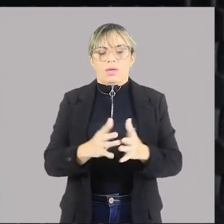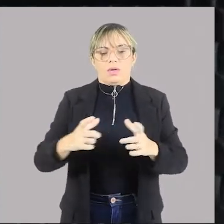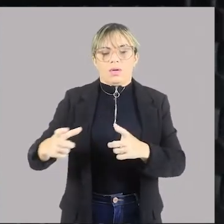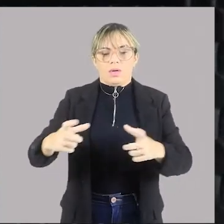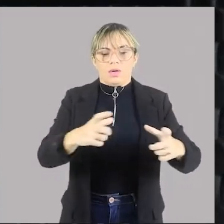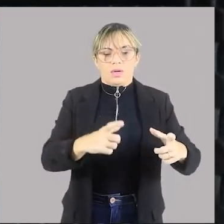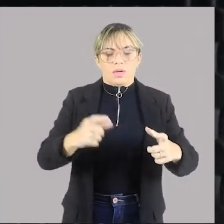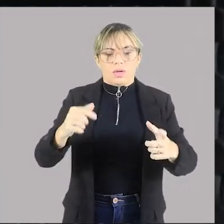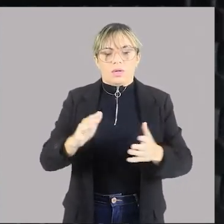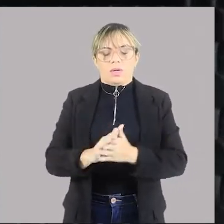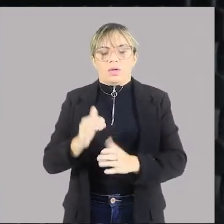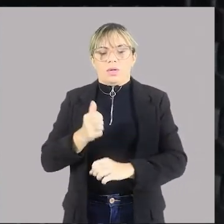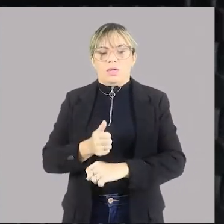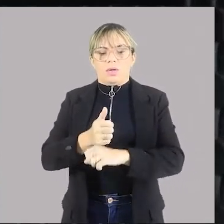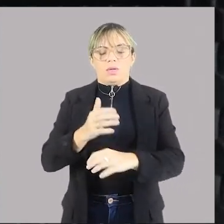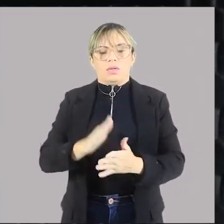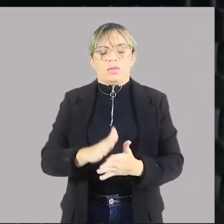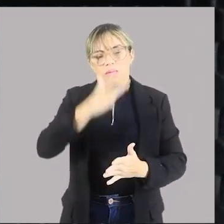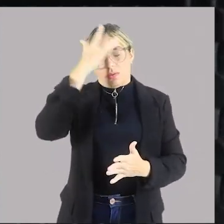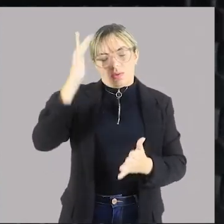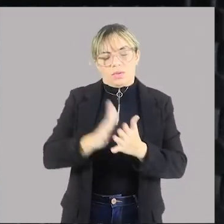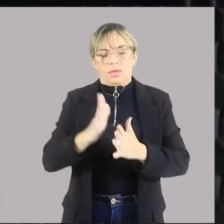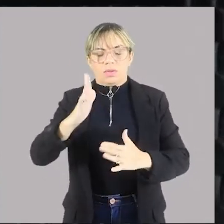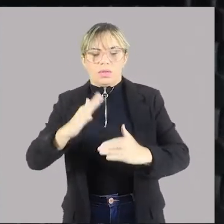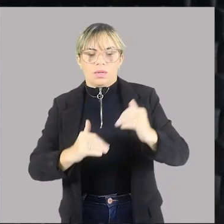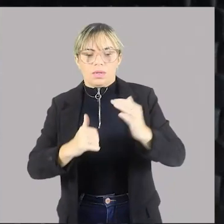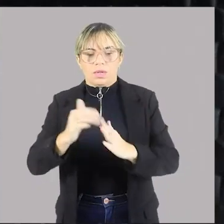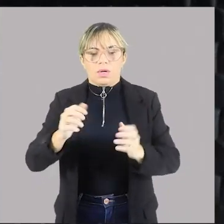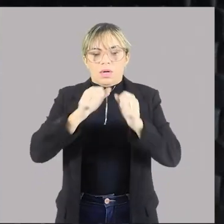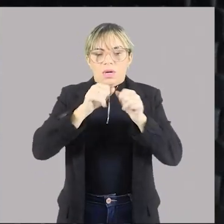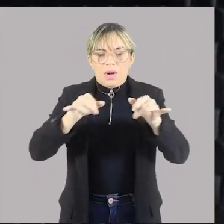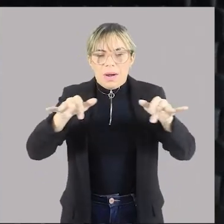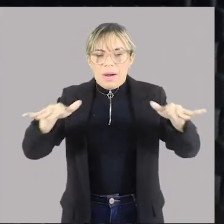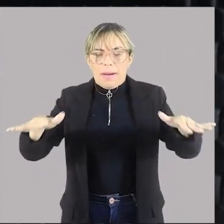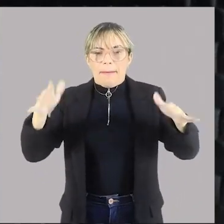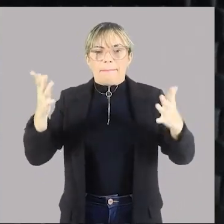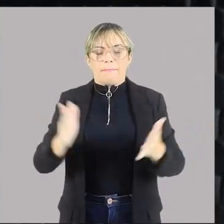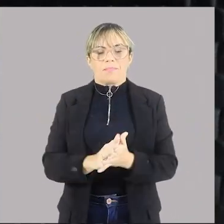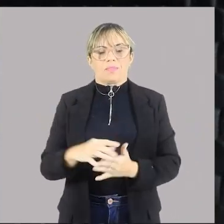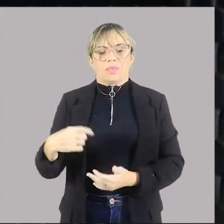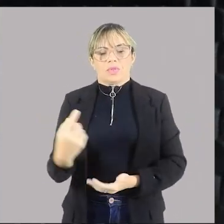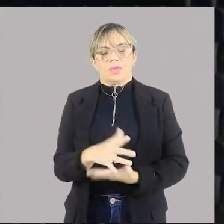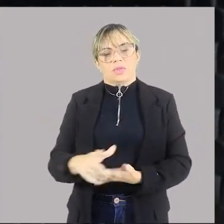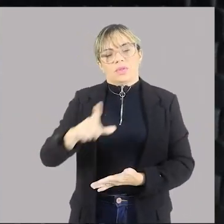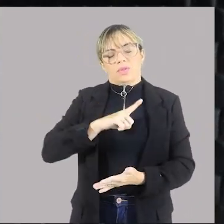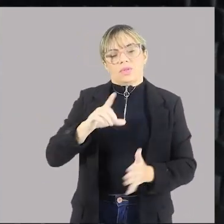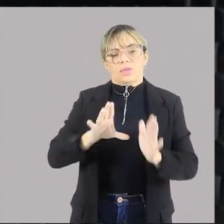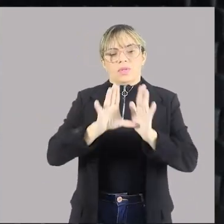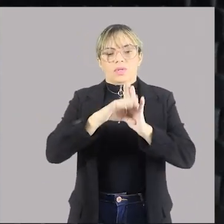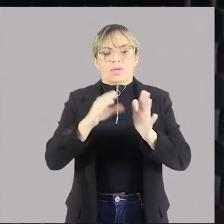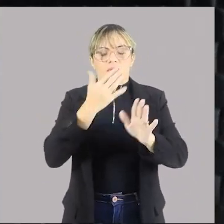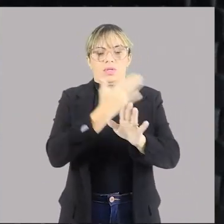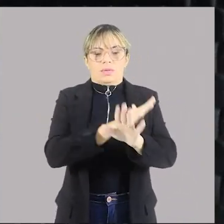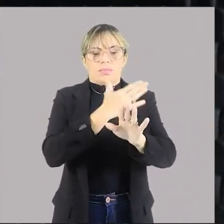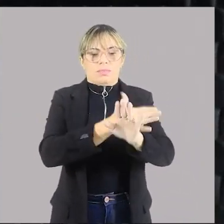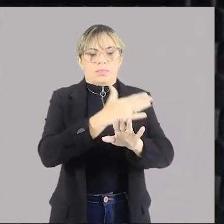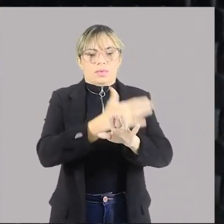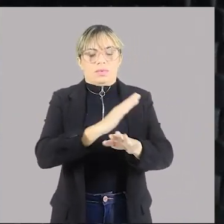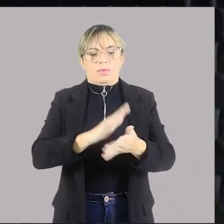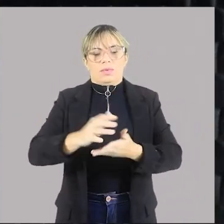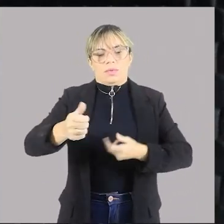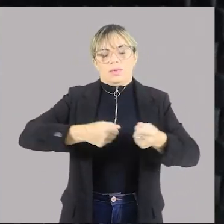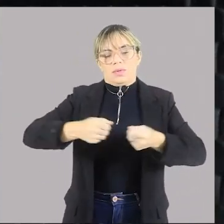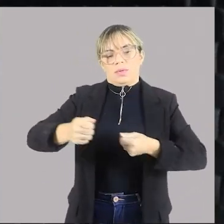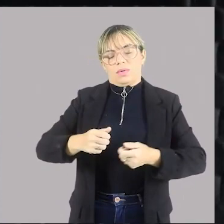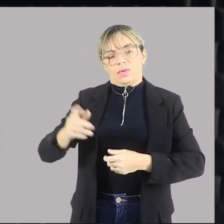a administração e seus agentes, ou seja, é um conceito muito mais amplo. Além disso, nós temos as atividades da